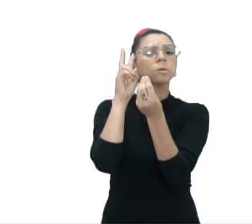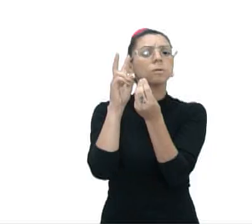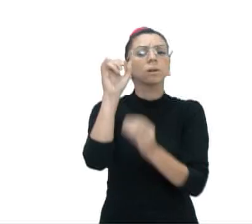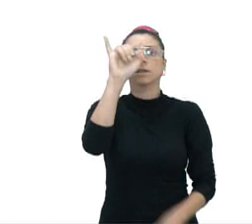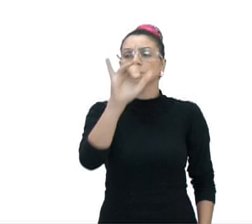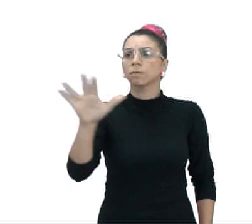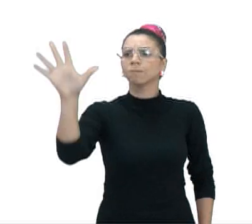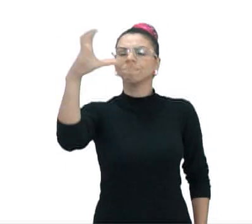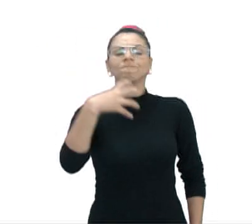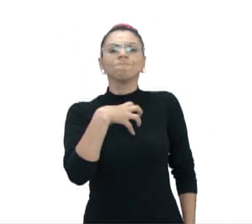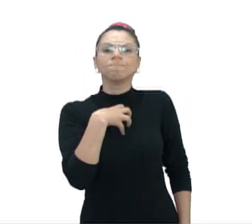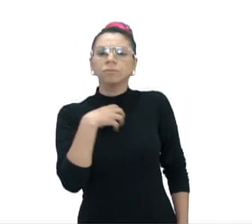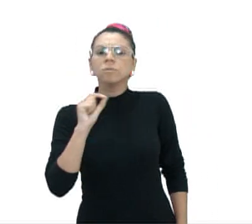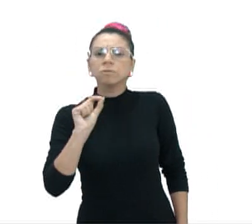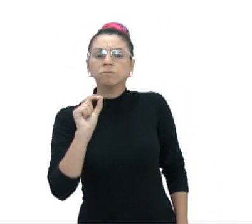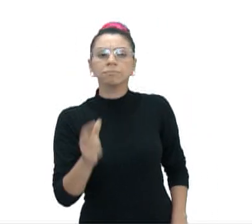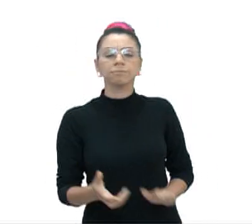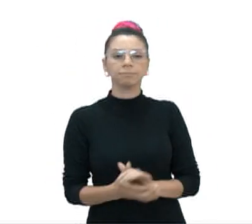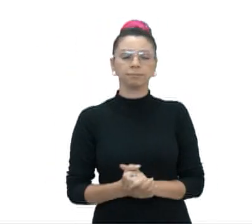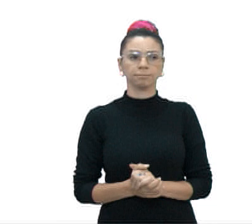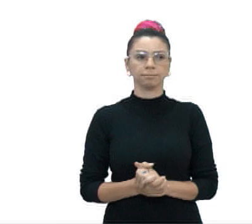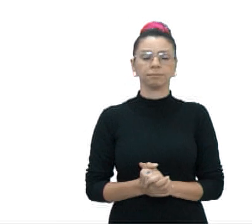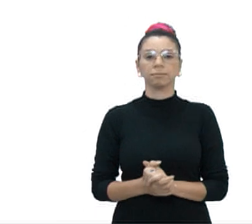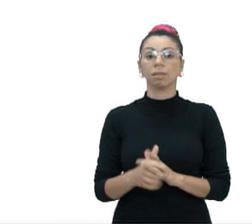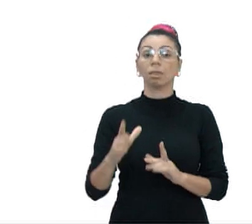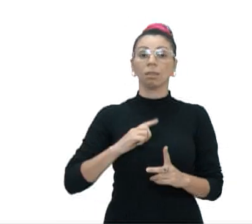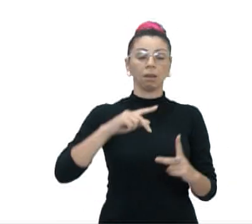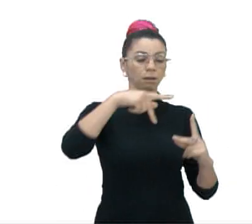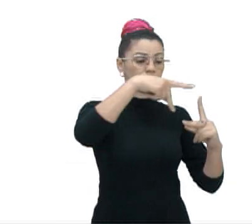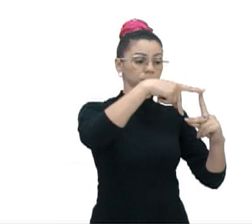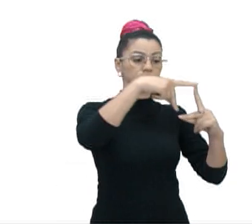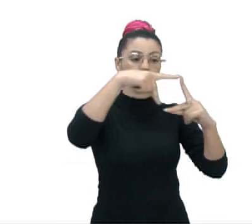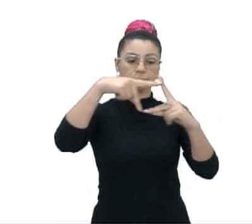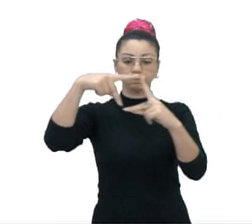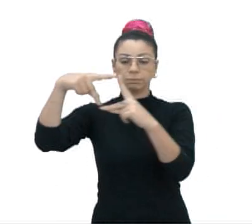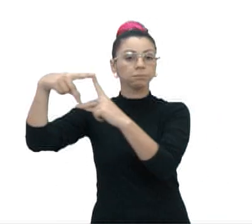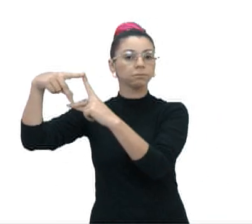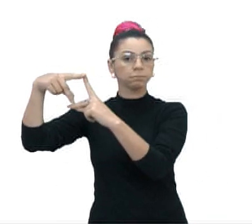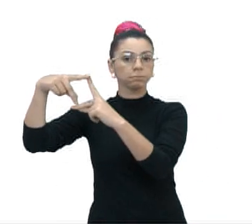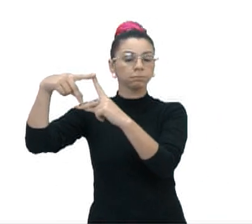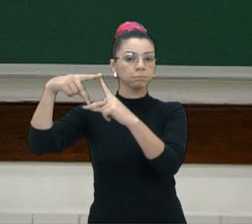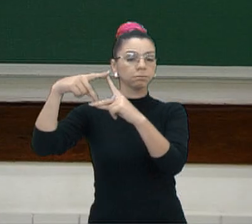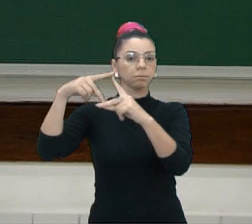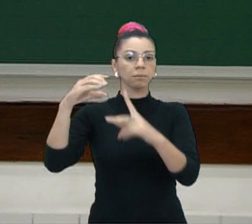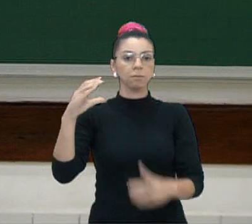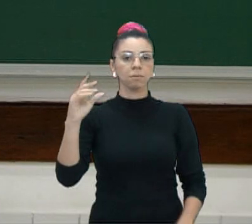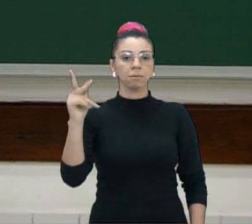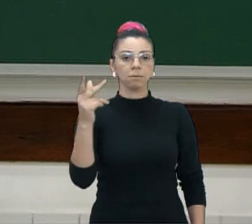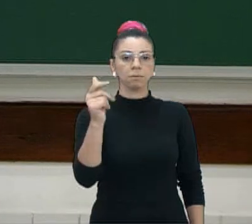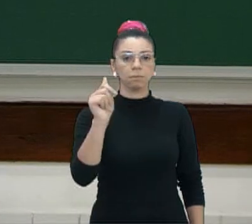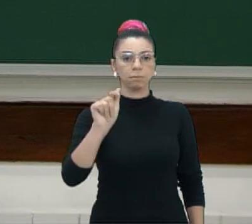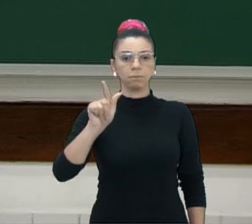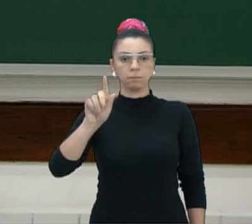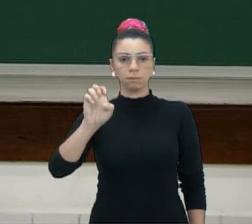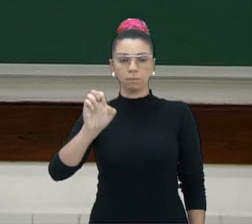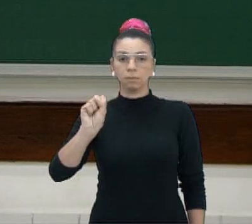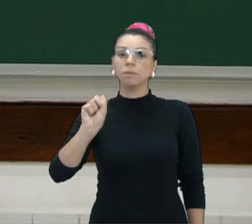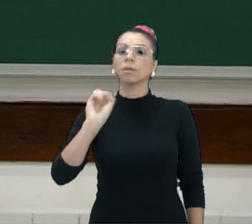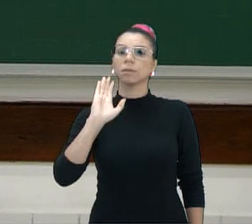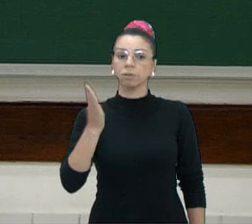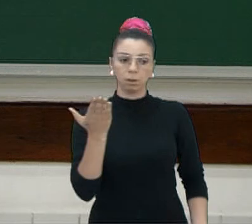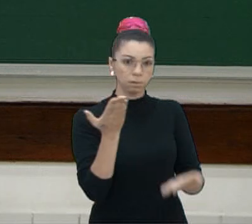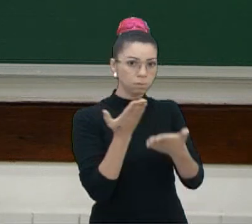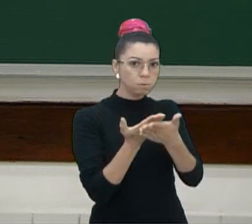alguns exemplos aqui para vocês. As charges, vocês já viram charges, tanto comigo como com outros